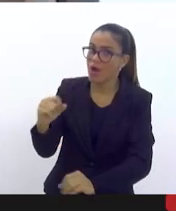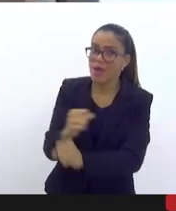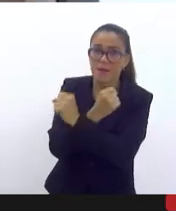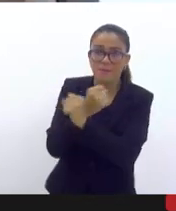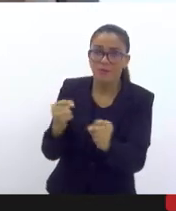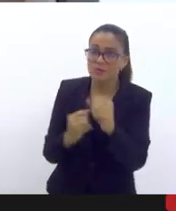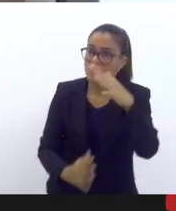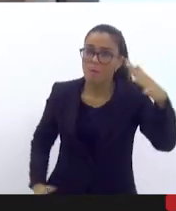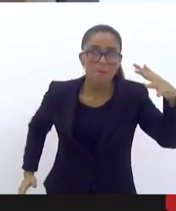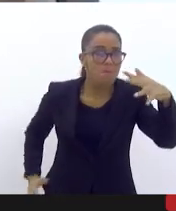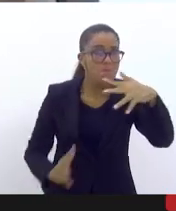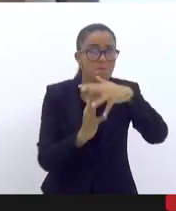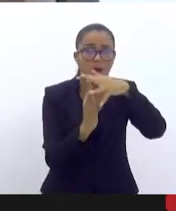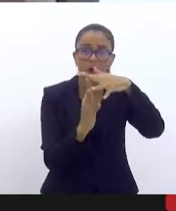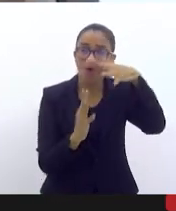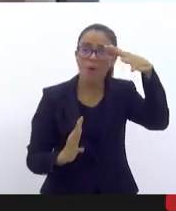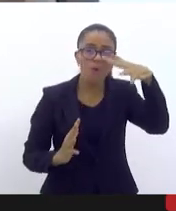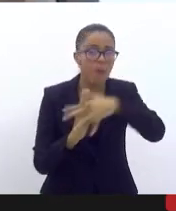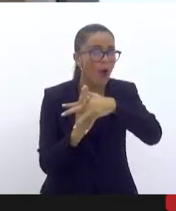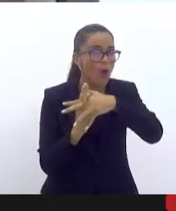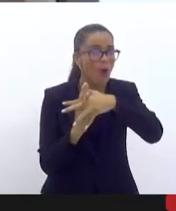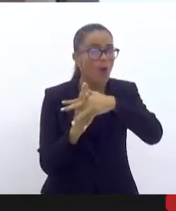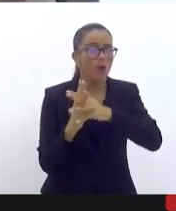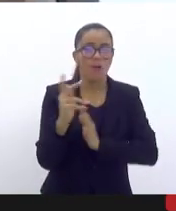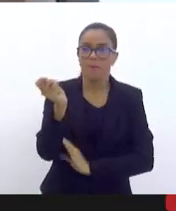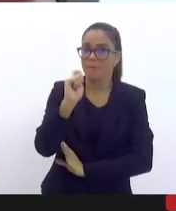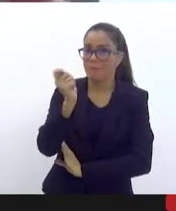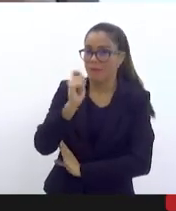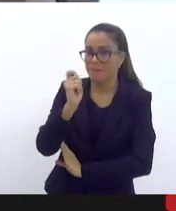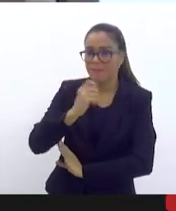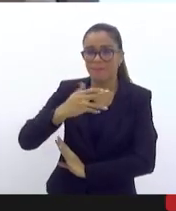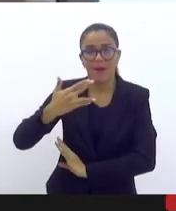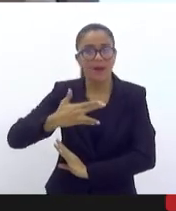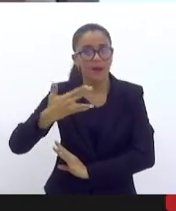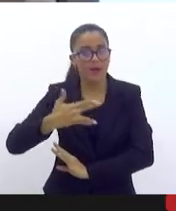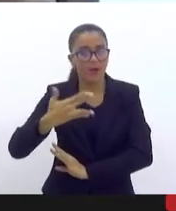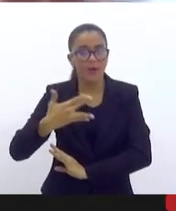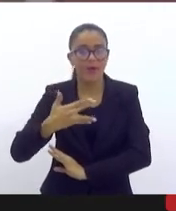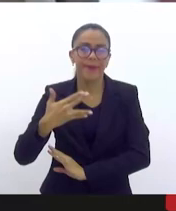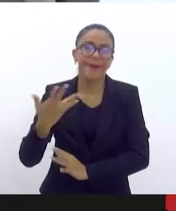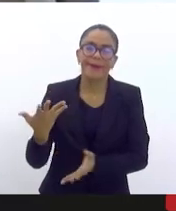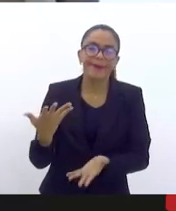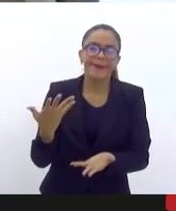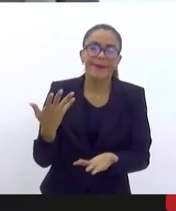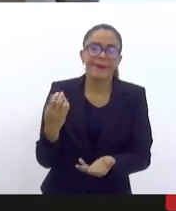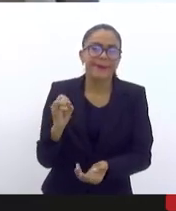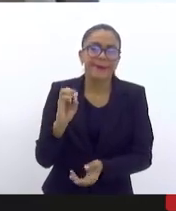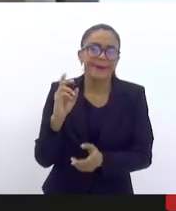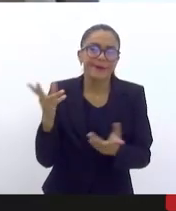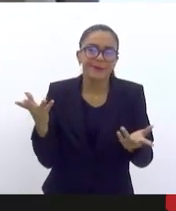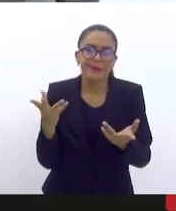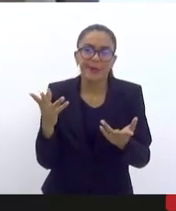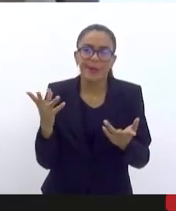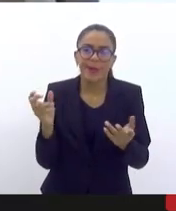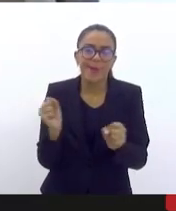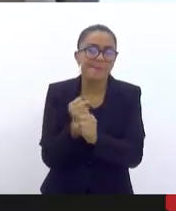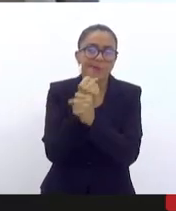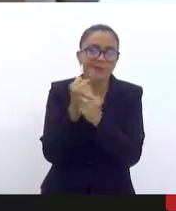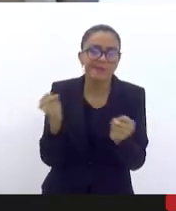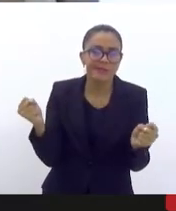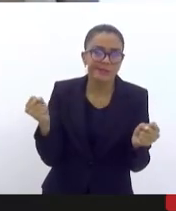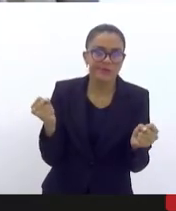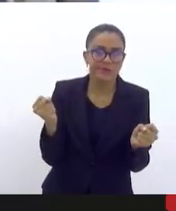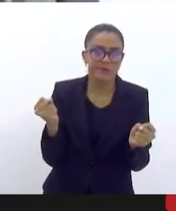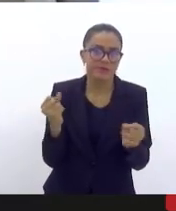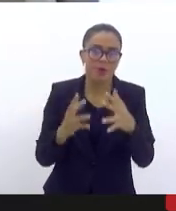overdose por maconha seria necessários assim tem estudos com ratos onde há